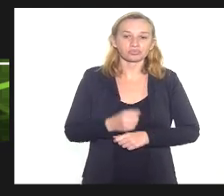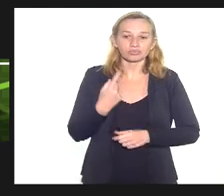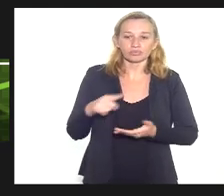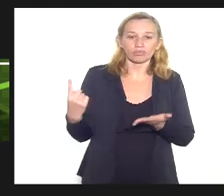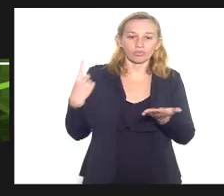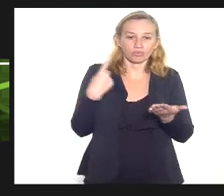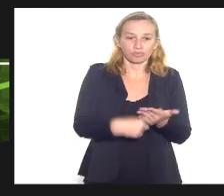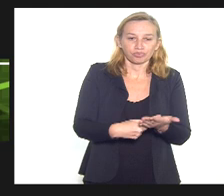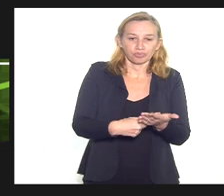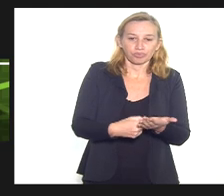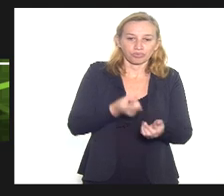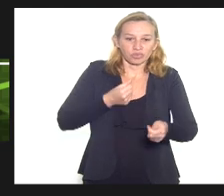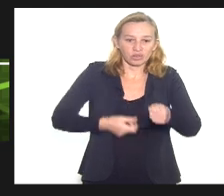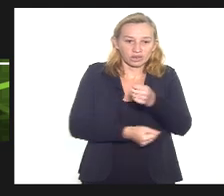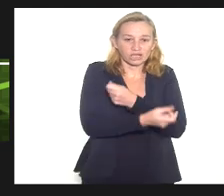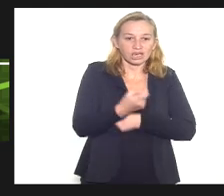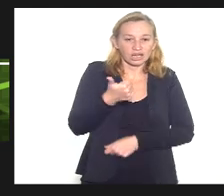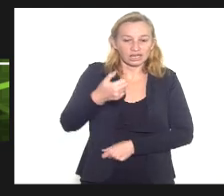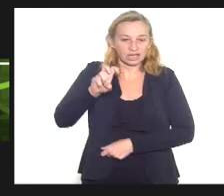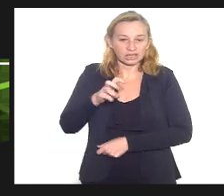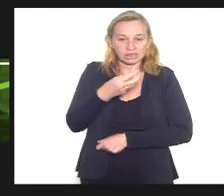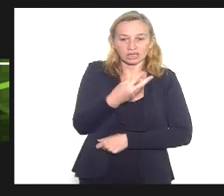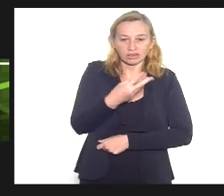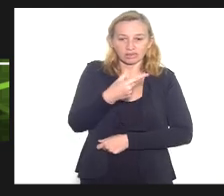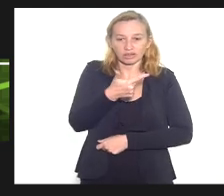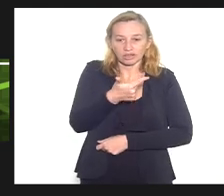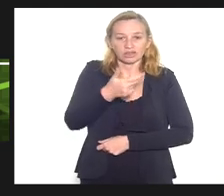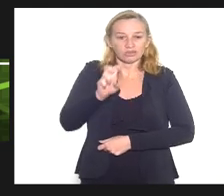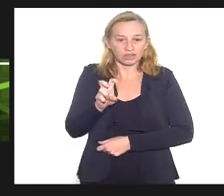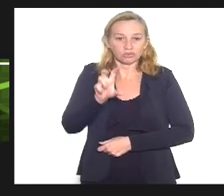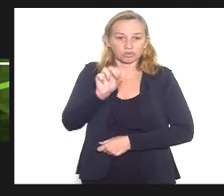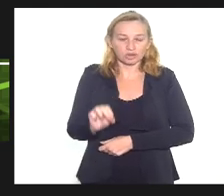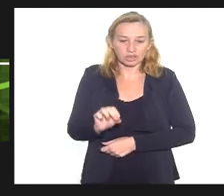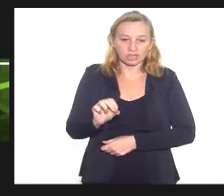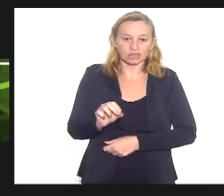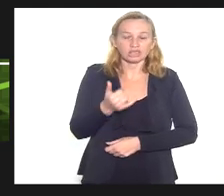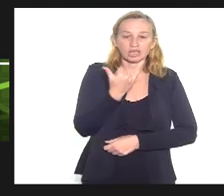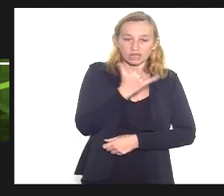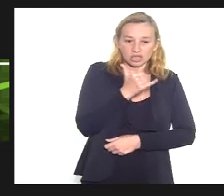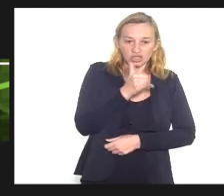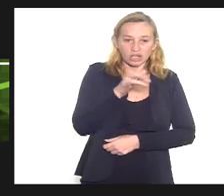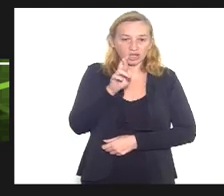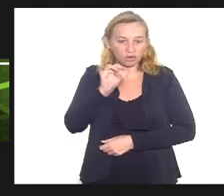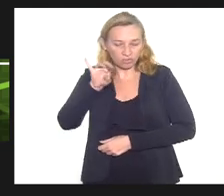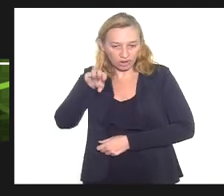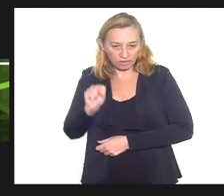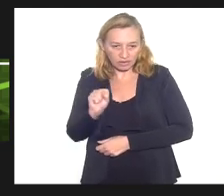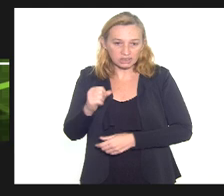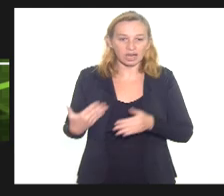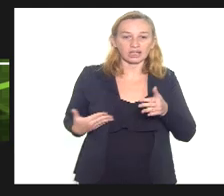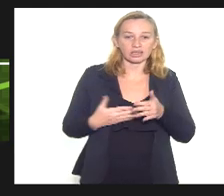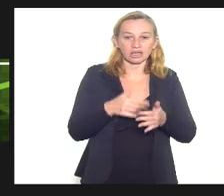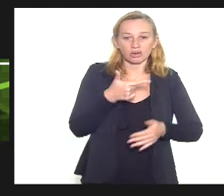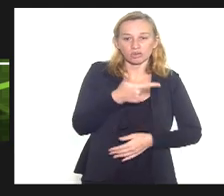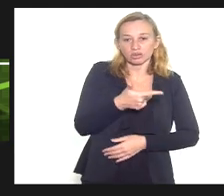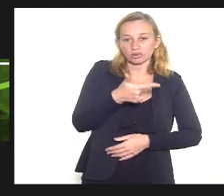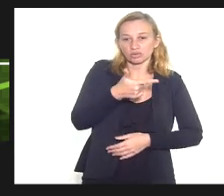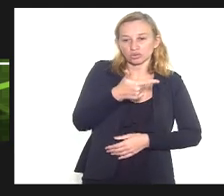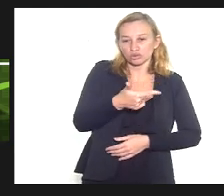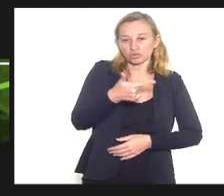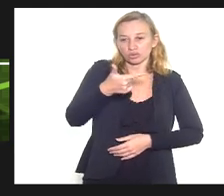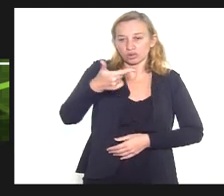de investir 15% a 20% de todo o CAPEX em energias renováveis e soluções de baixo carbono até o ano de